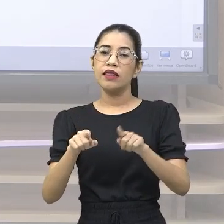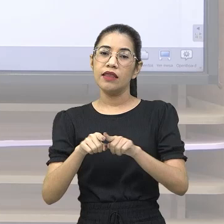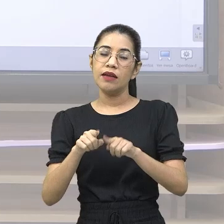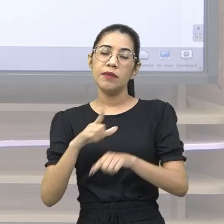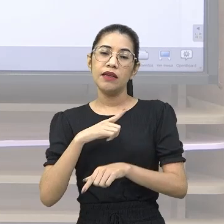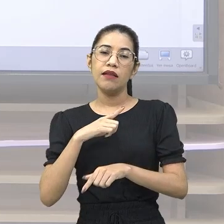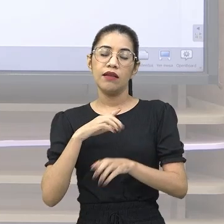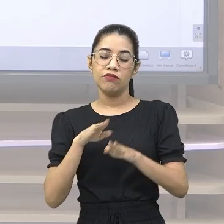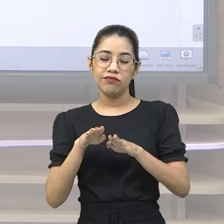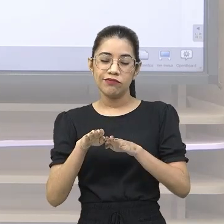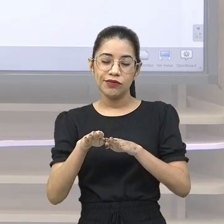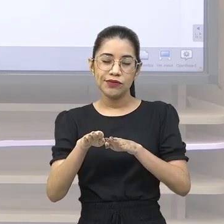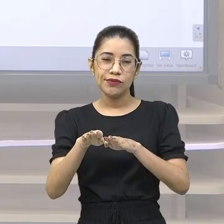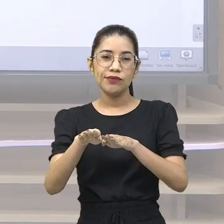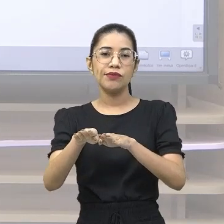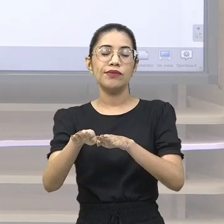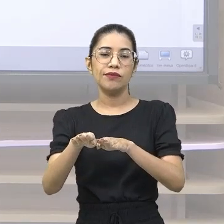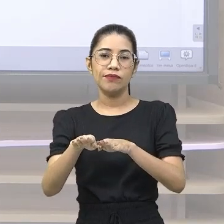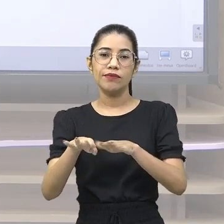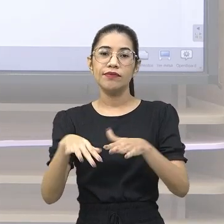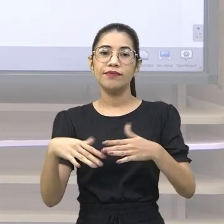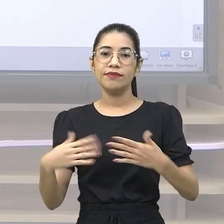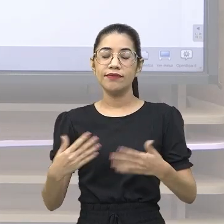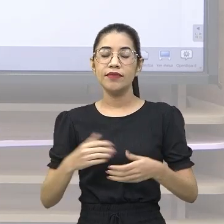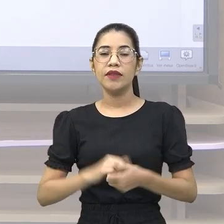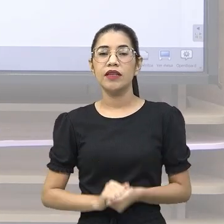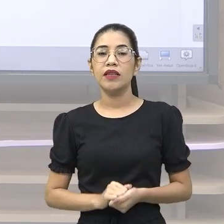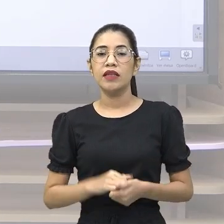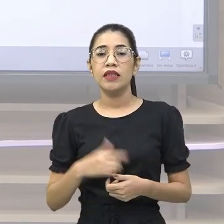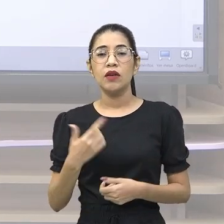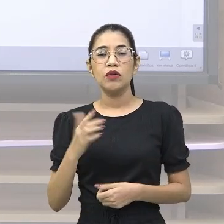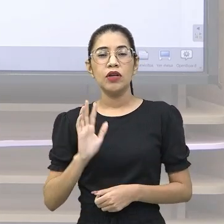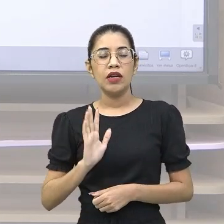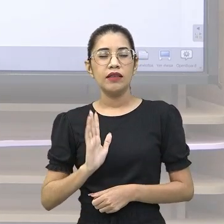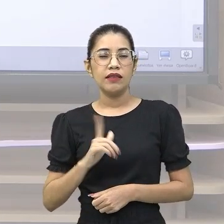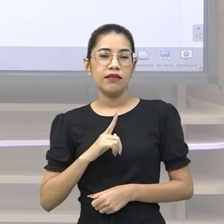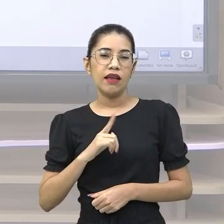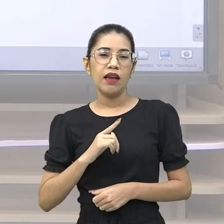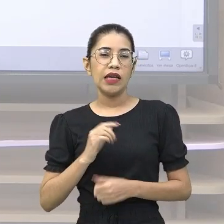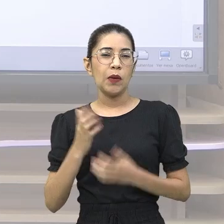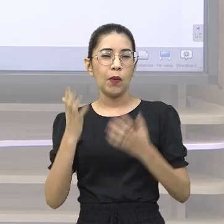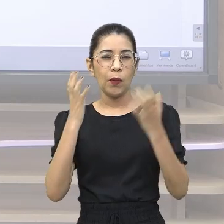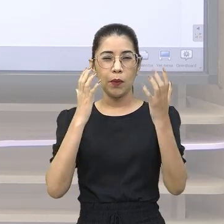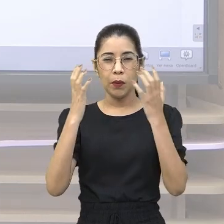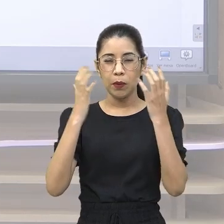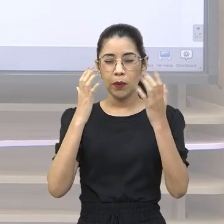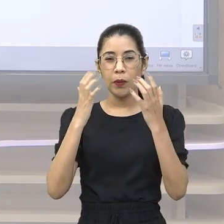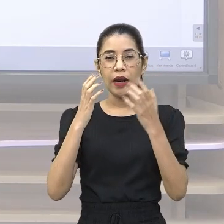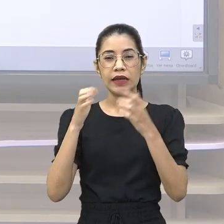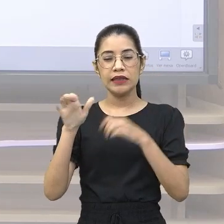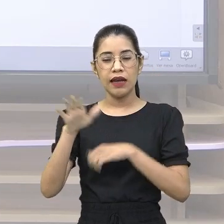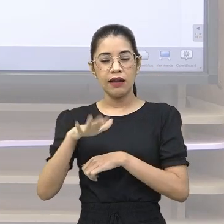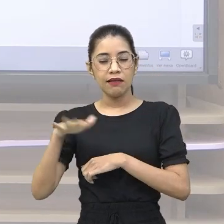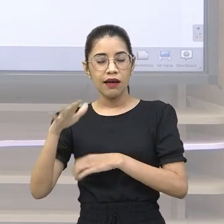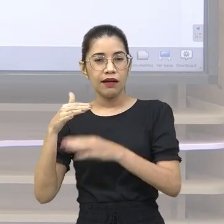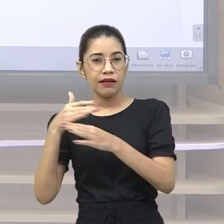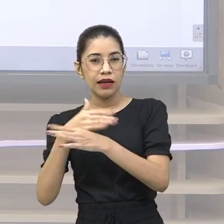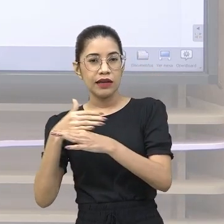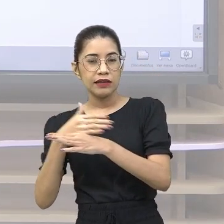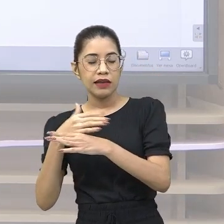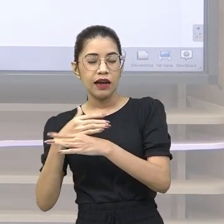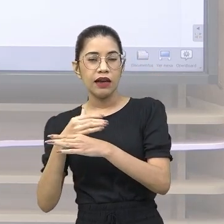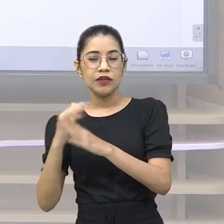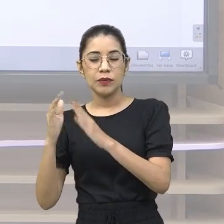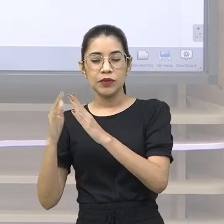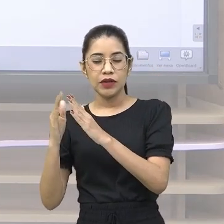esses congestionamentos né você já se estressa muito ali eh na zona urbana saindo de casa